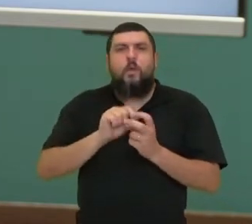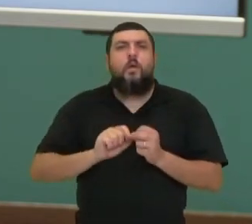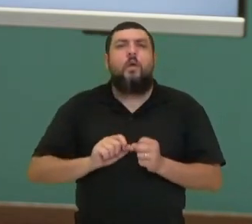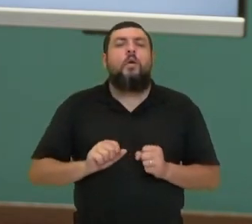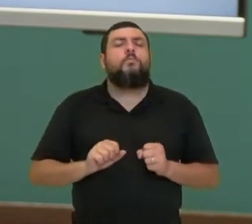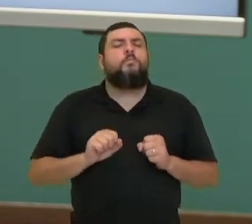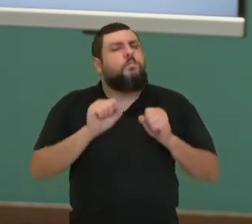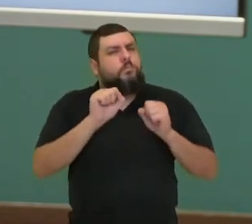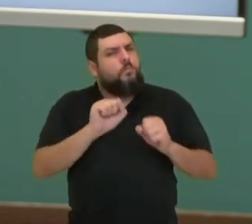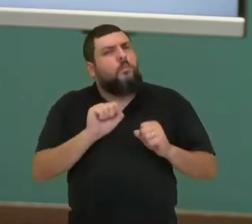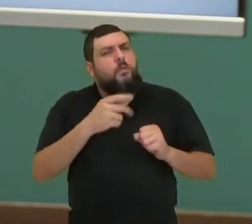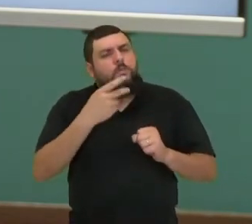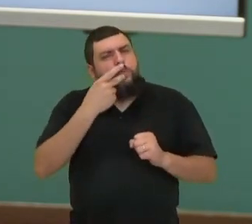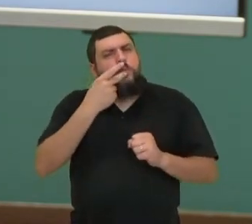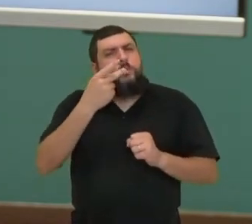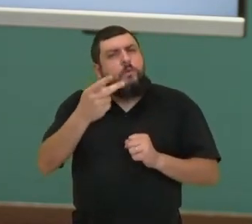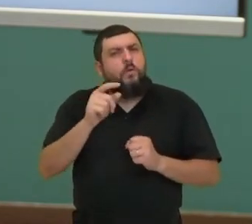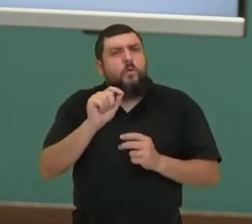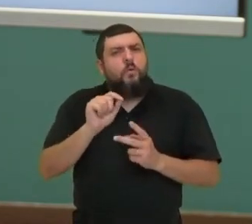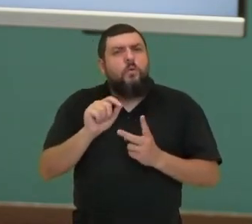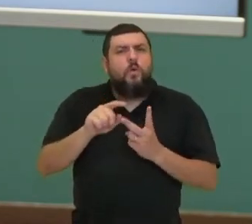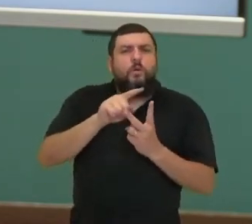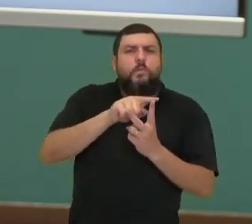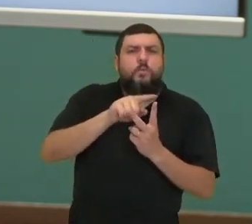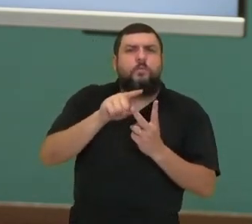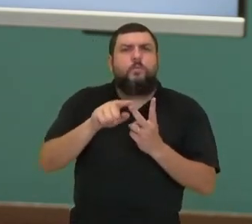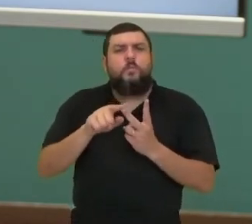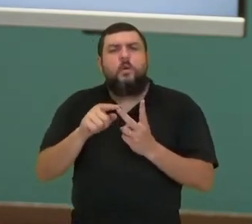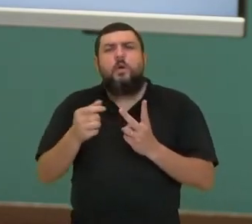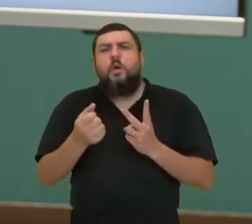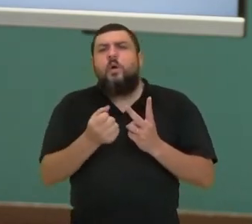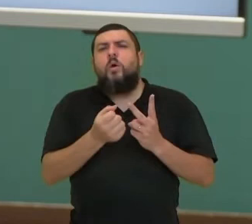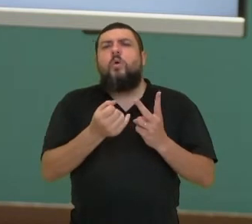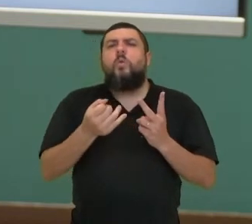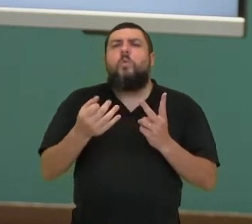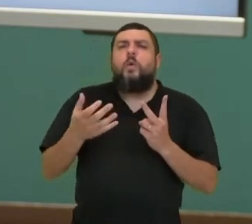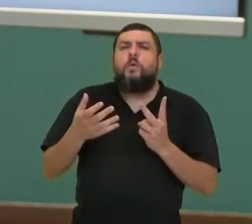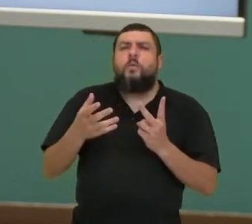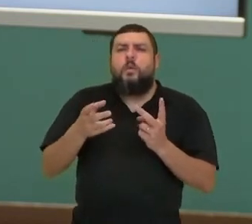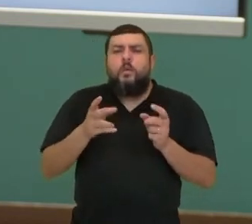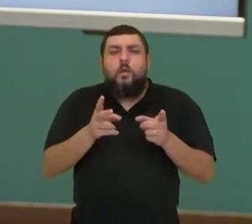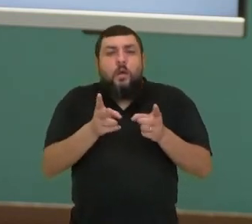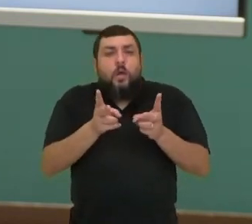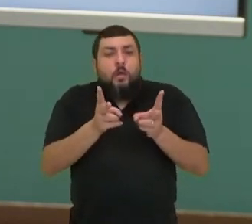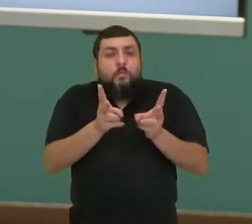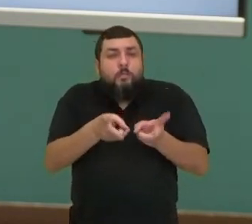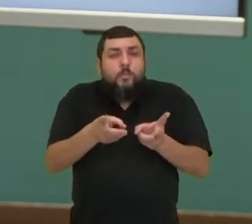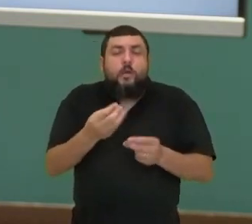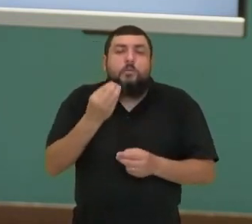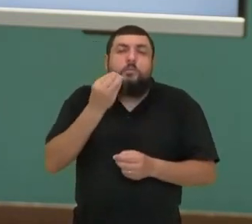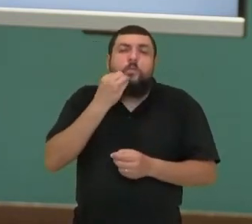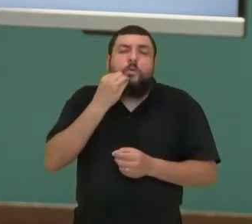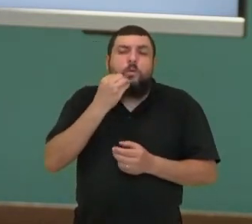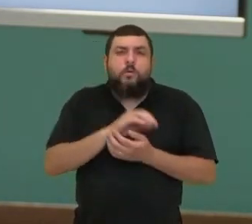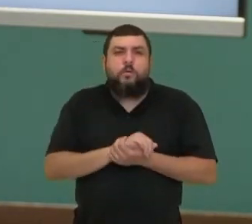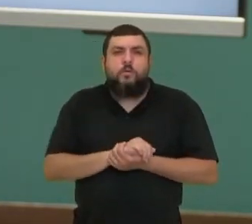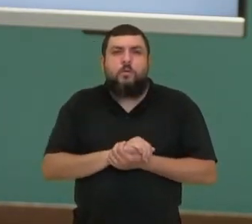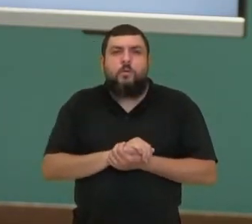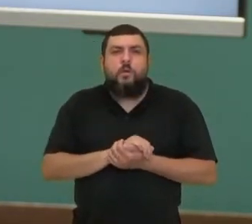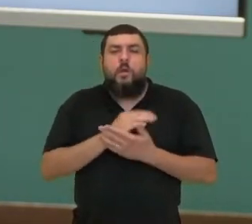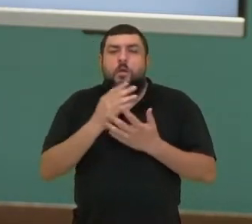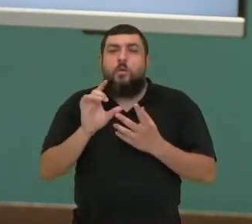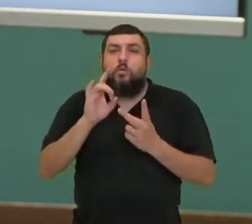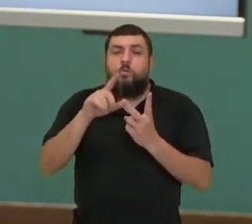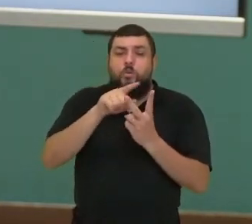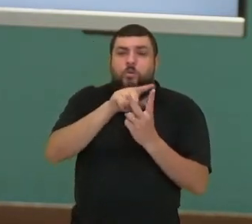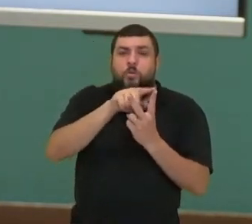cada probabilidade corresponde a uma mesma chance. Ou seja, como eu só tenho duas faces